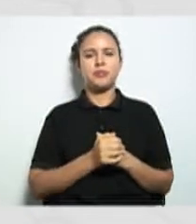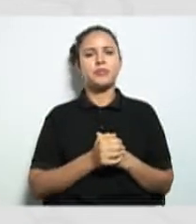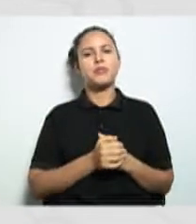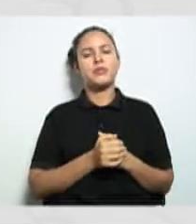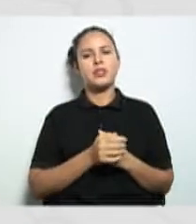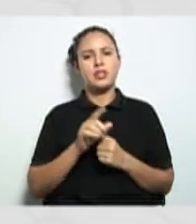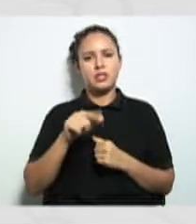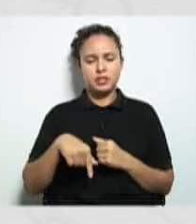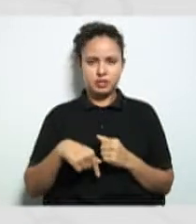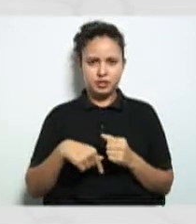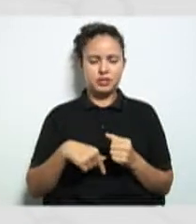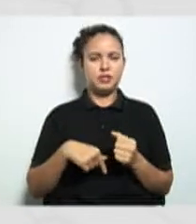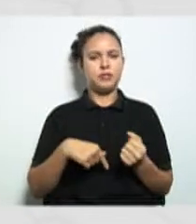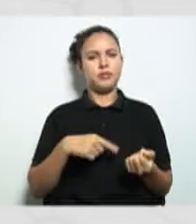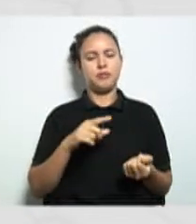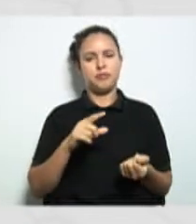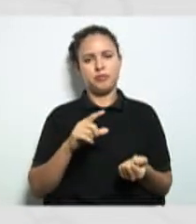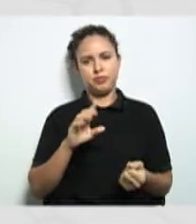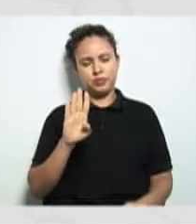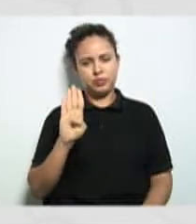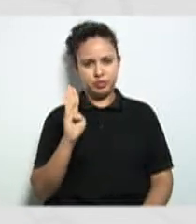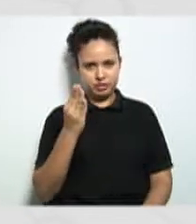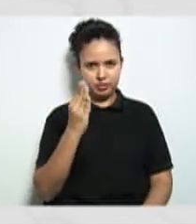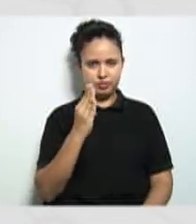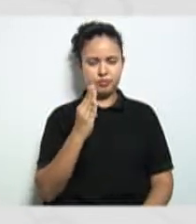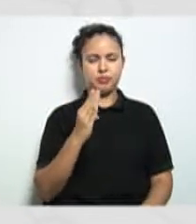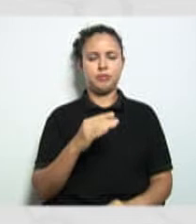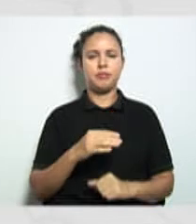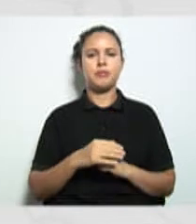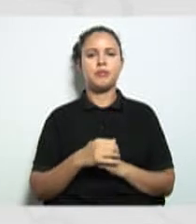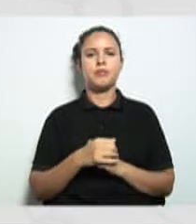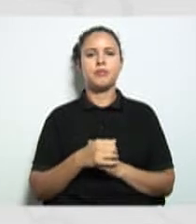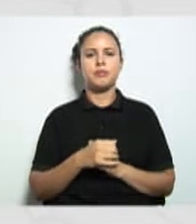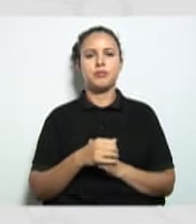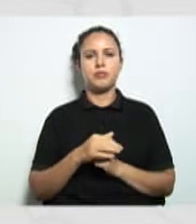essa afirmação é falsa.